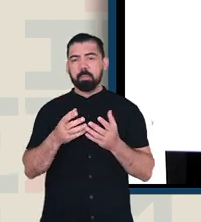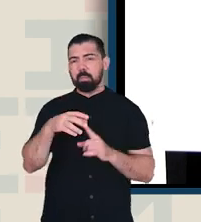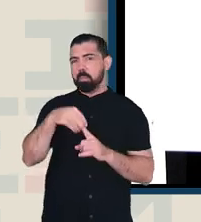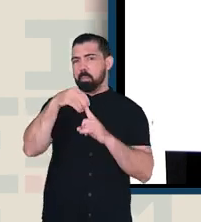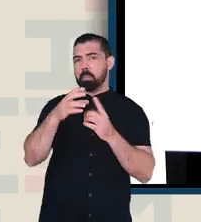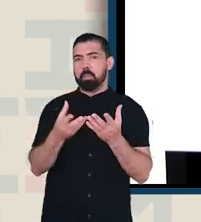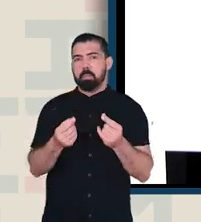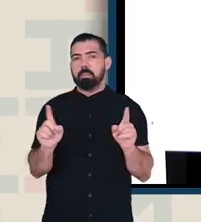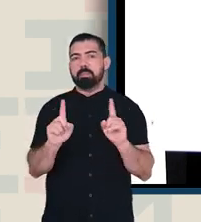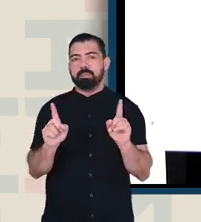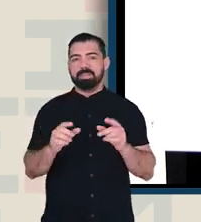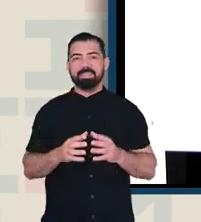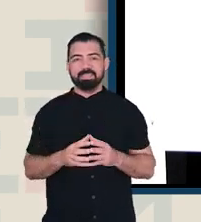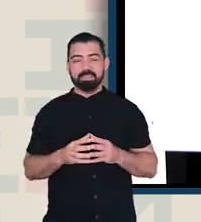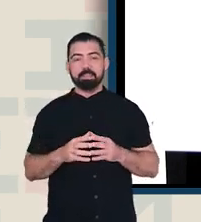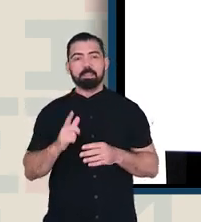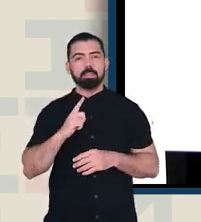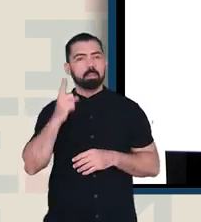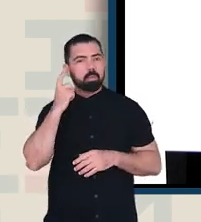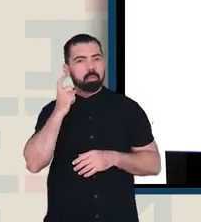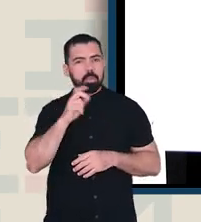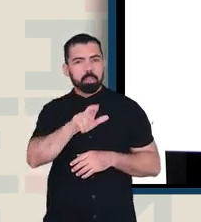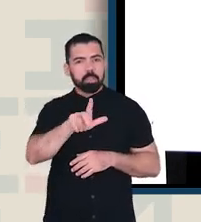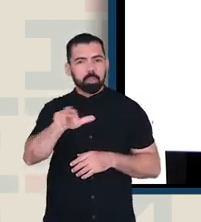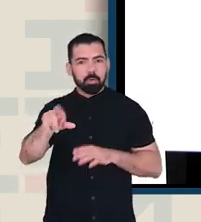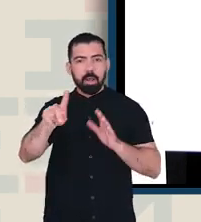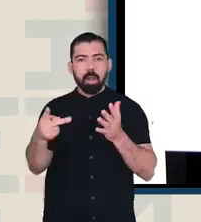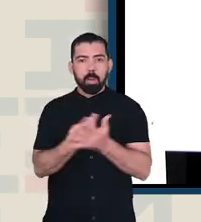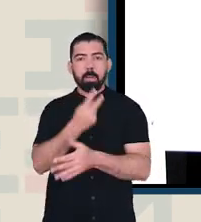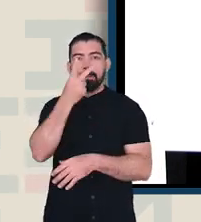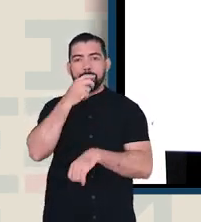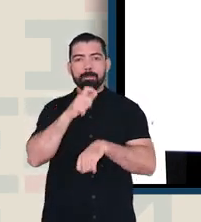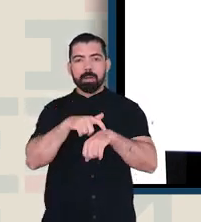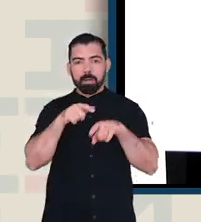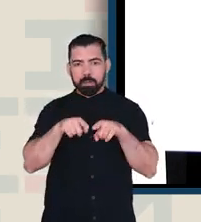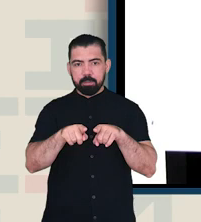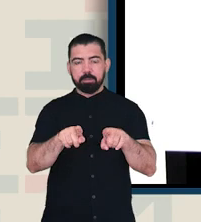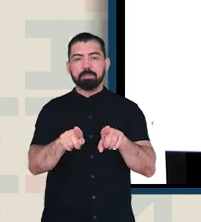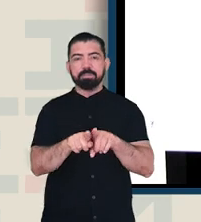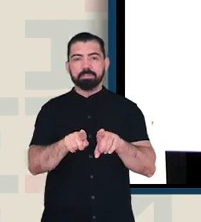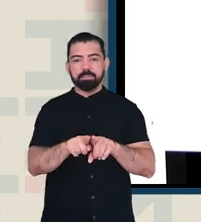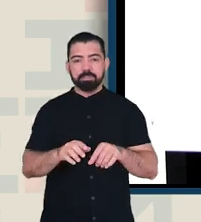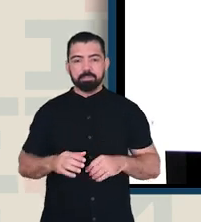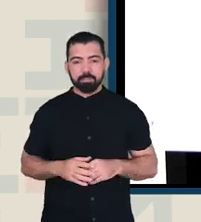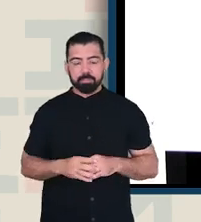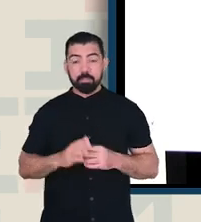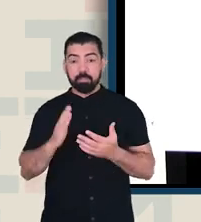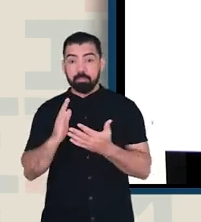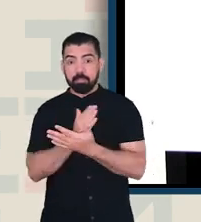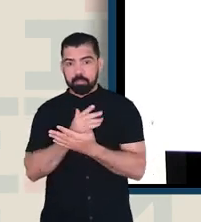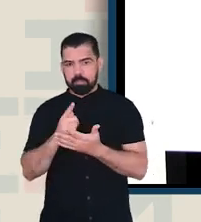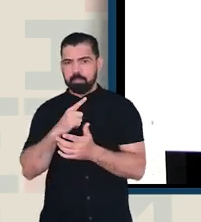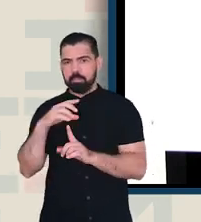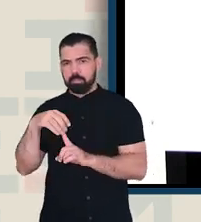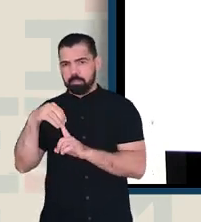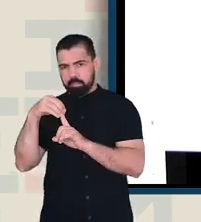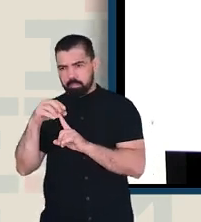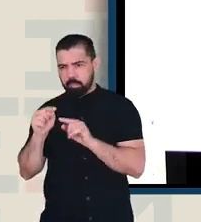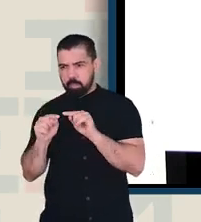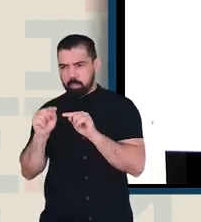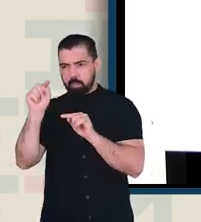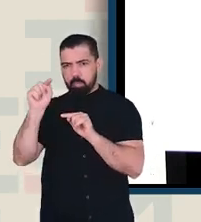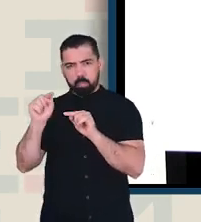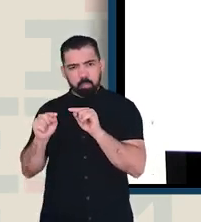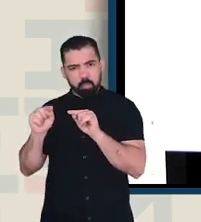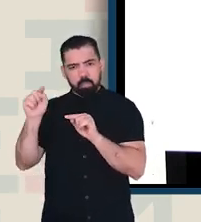destaque, um monte de sons que acontecem, certo? Alguns ganham certo destaque em algum momento,